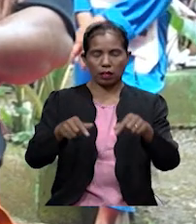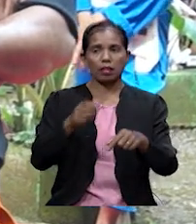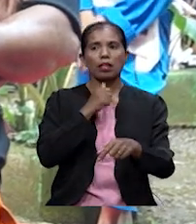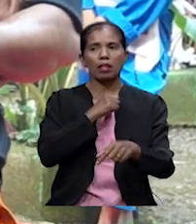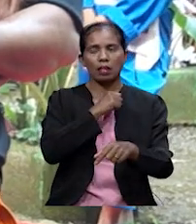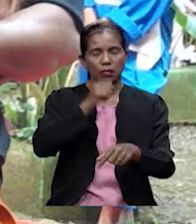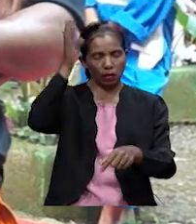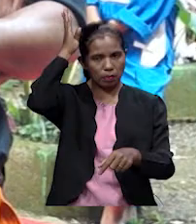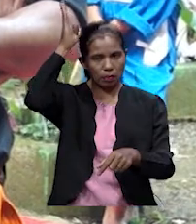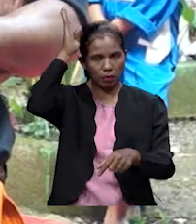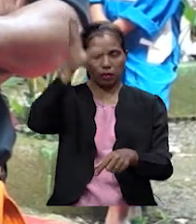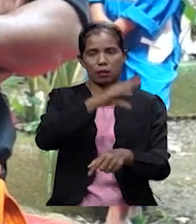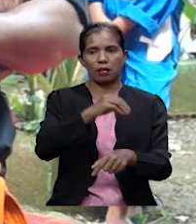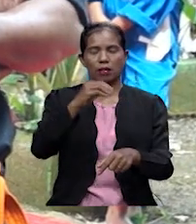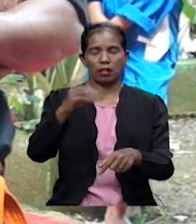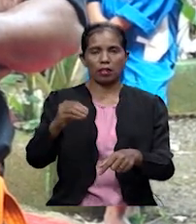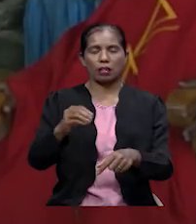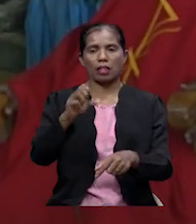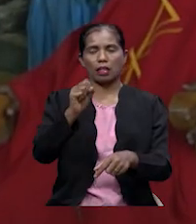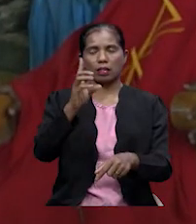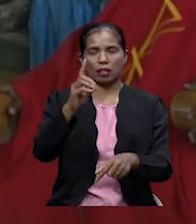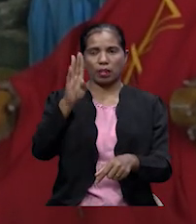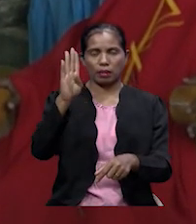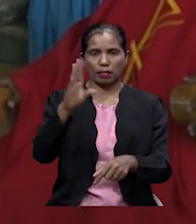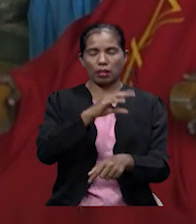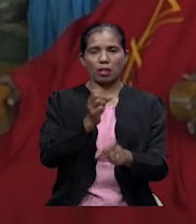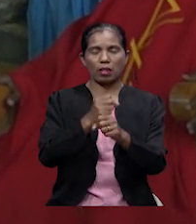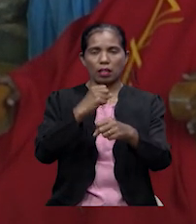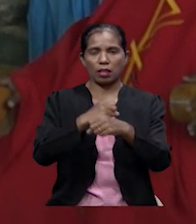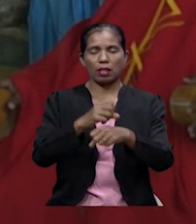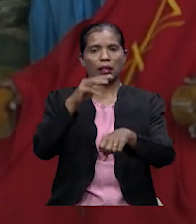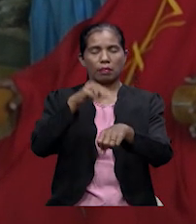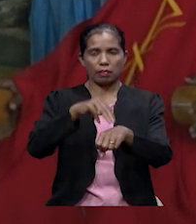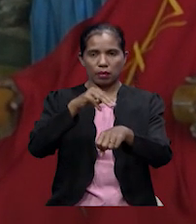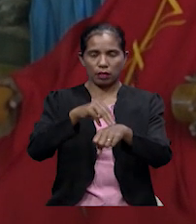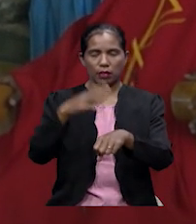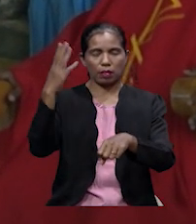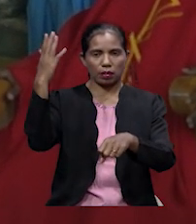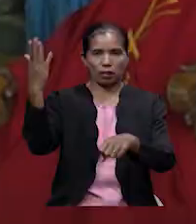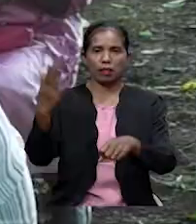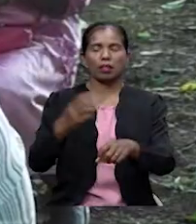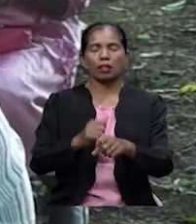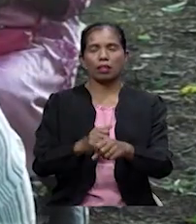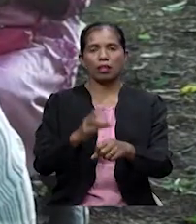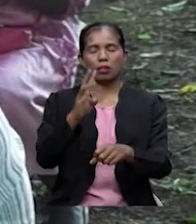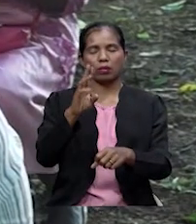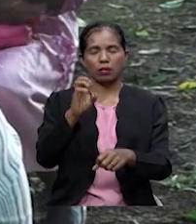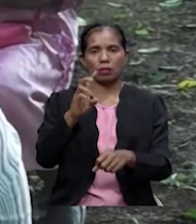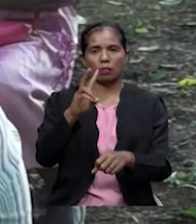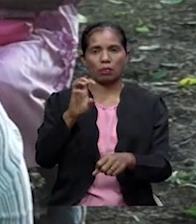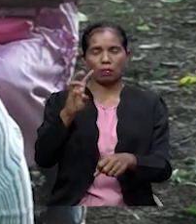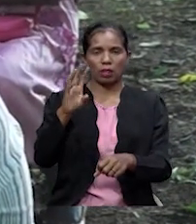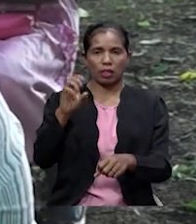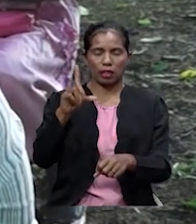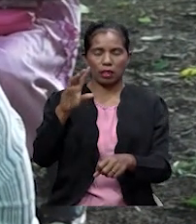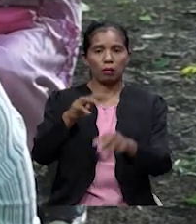dili, Dom Virgilio Carmo da Silva HDB, dirize missa domingo Pentecosta e a monumento sama Uruatu Wailili,